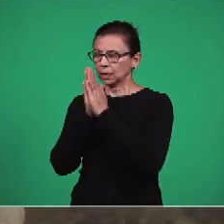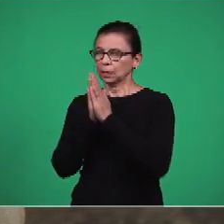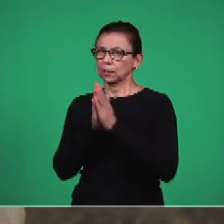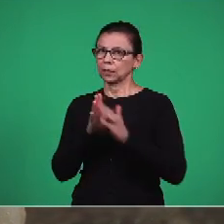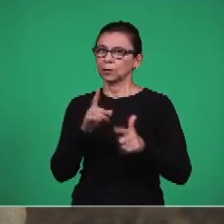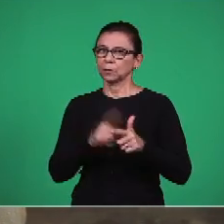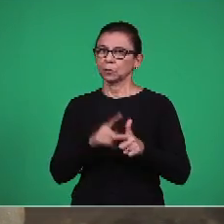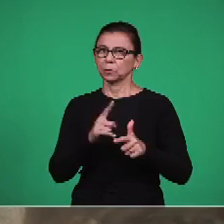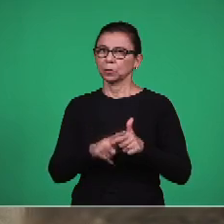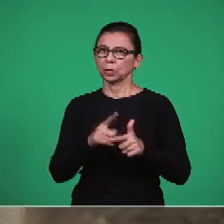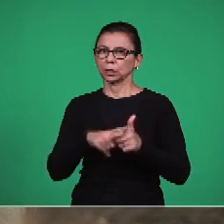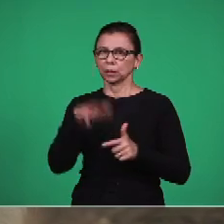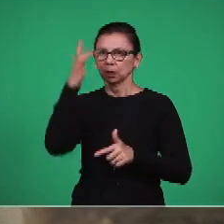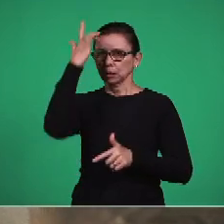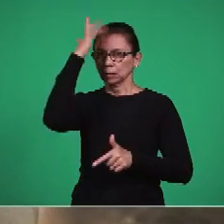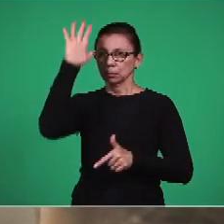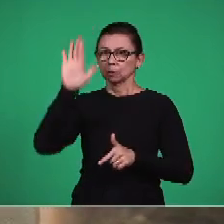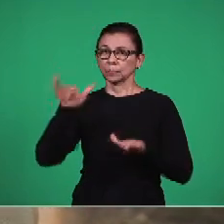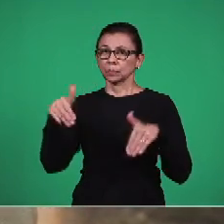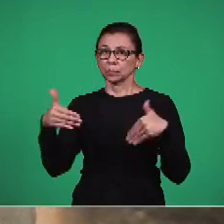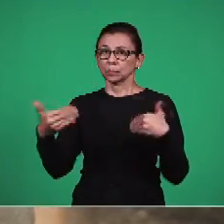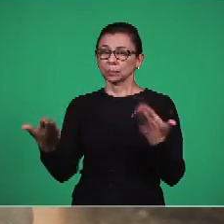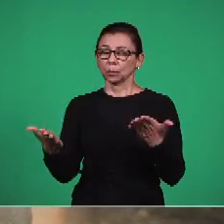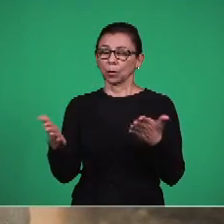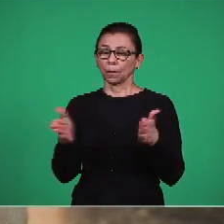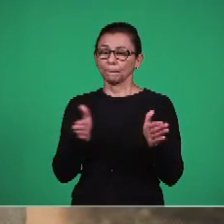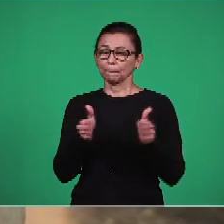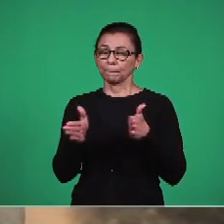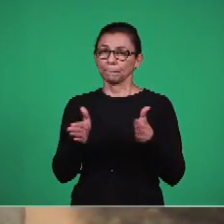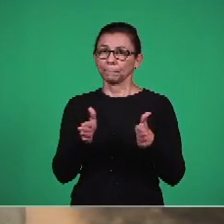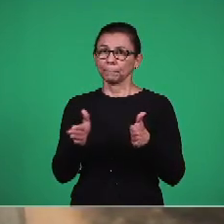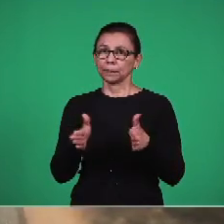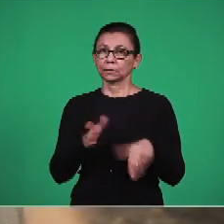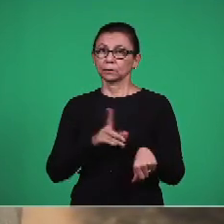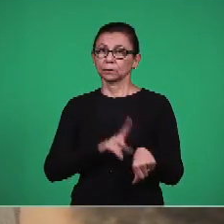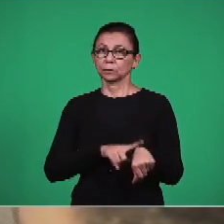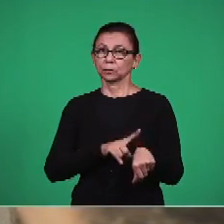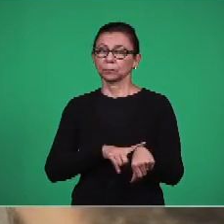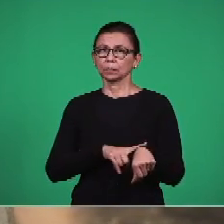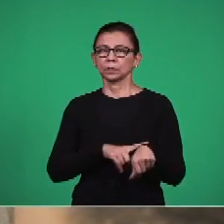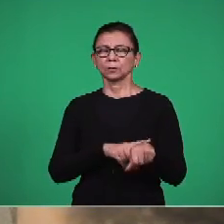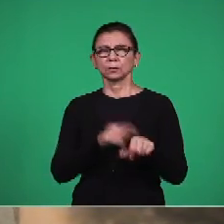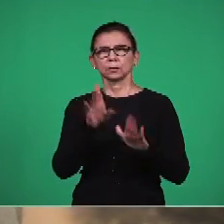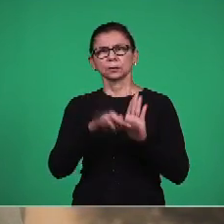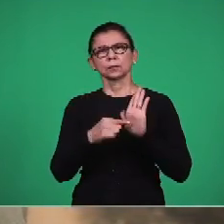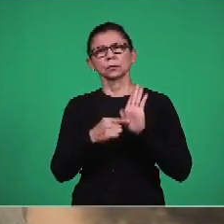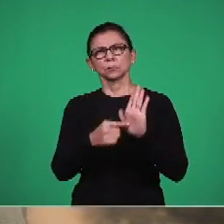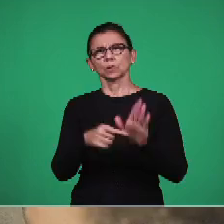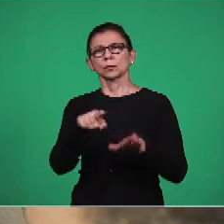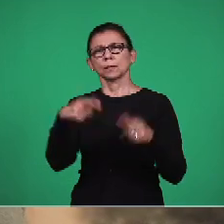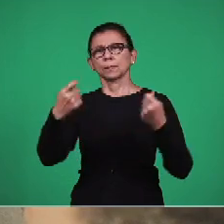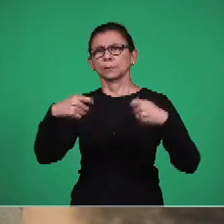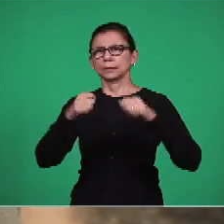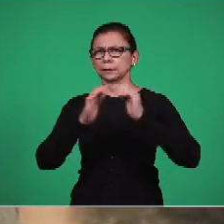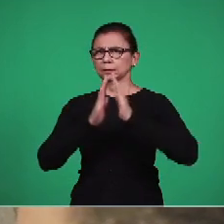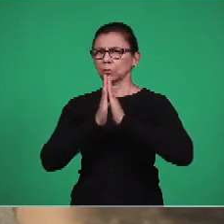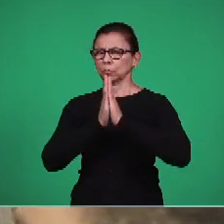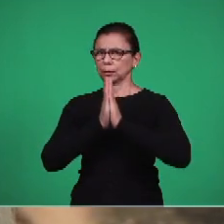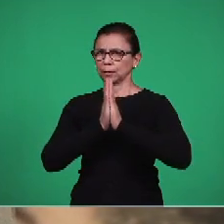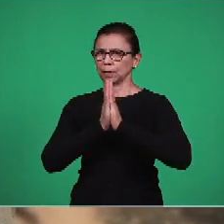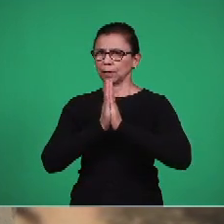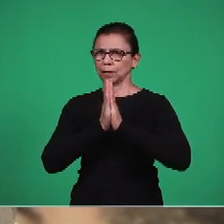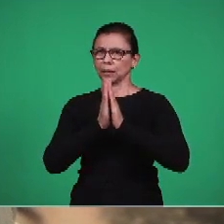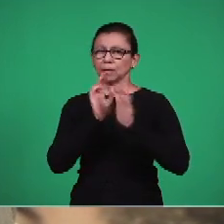sabeis quando chegará o tempo. Então aqui está falando de oração e vigilância, que é o preparo